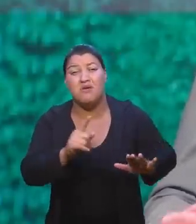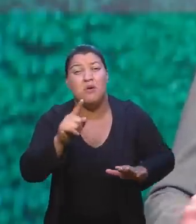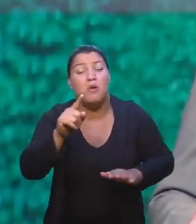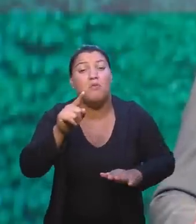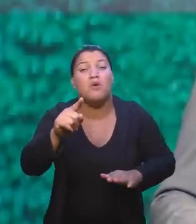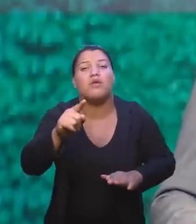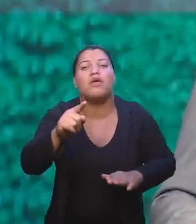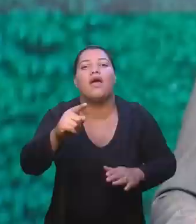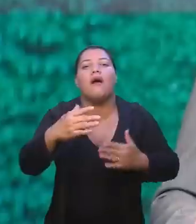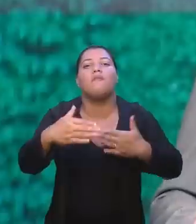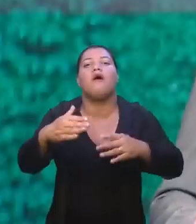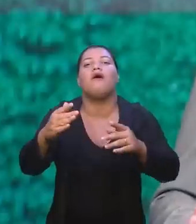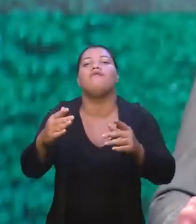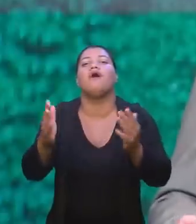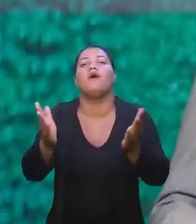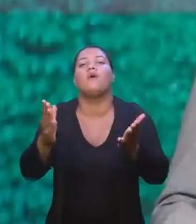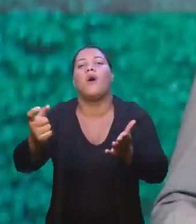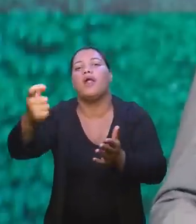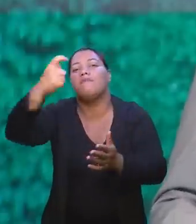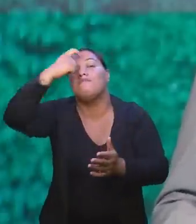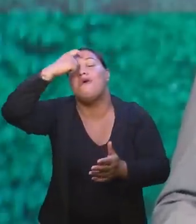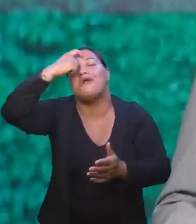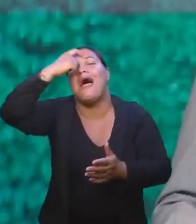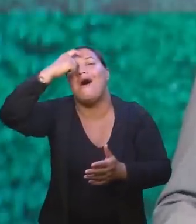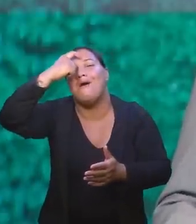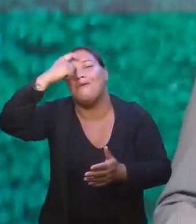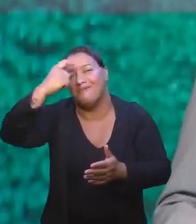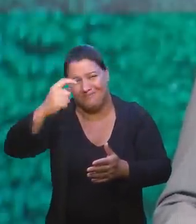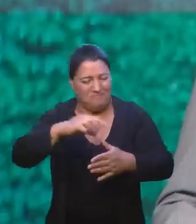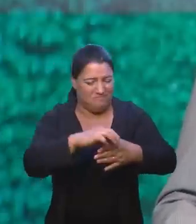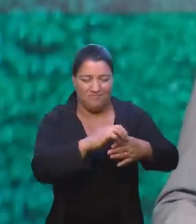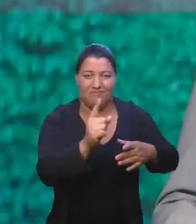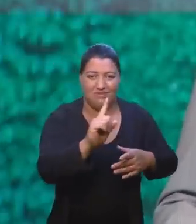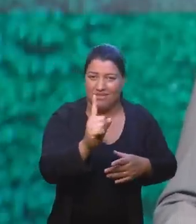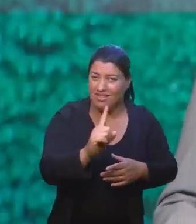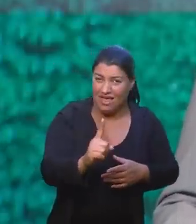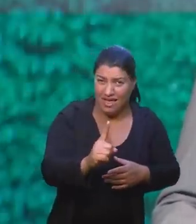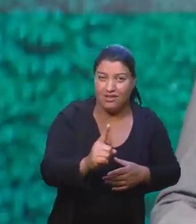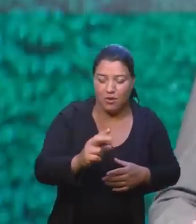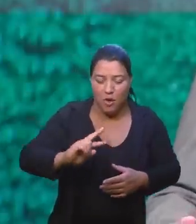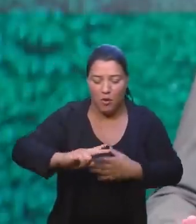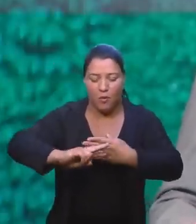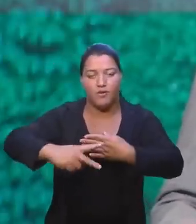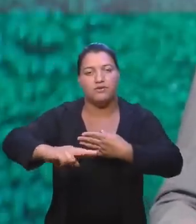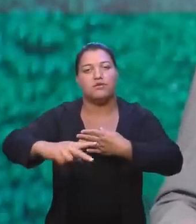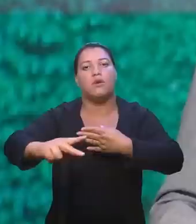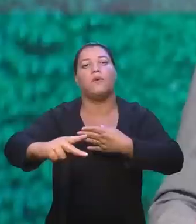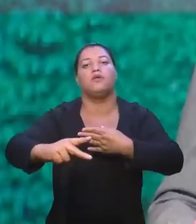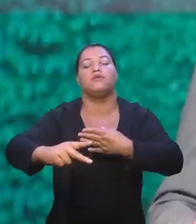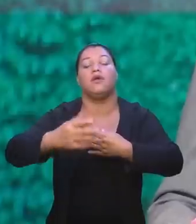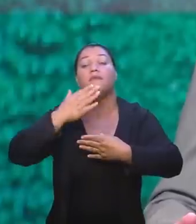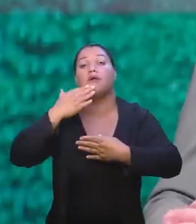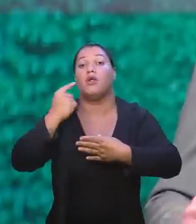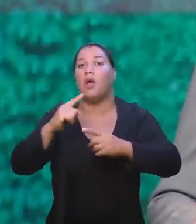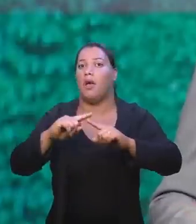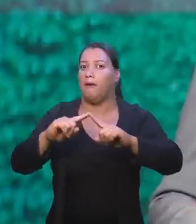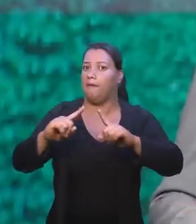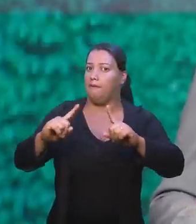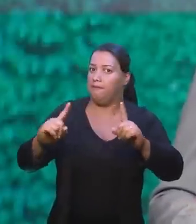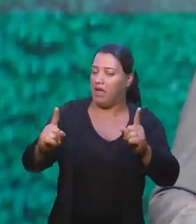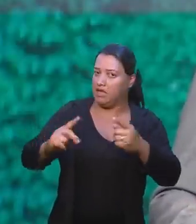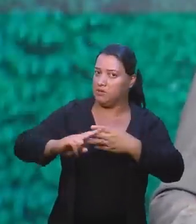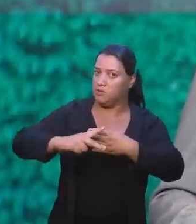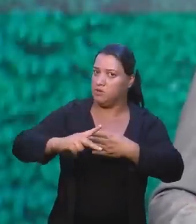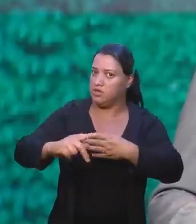Vossas provas são mais morais do que materiais. Elas serão, por consequência, menos penosas, mas não serão menos